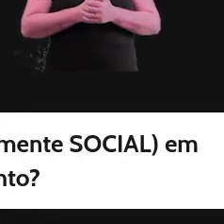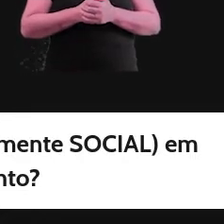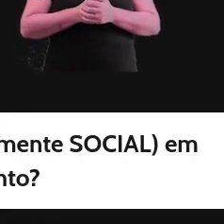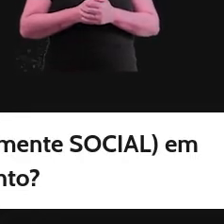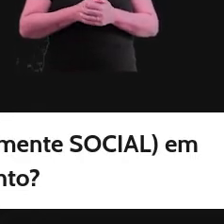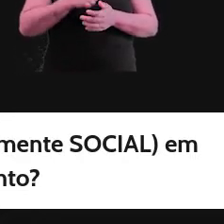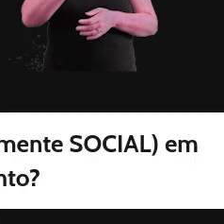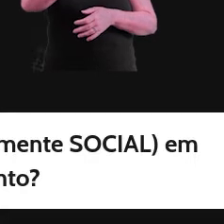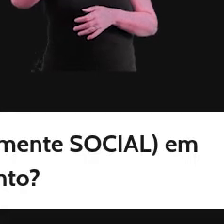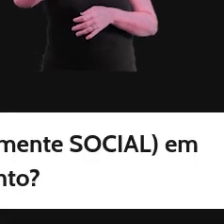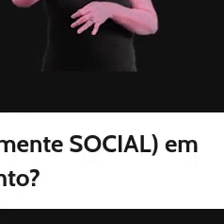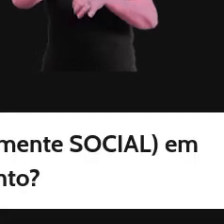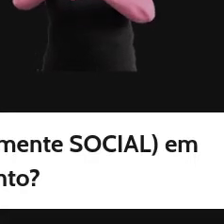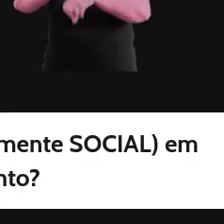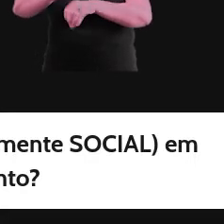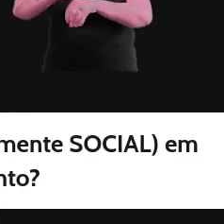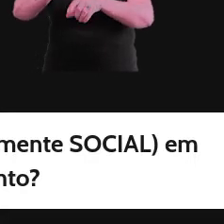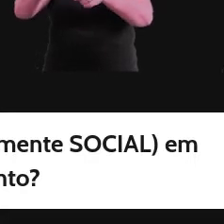setor de educação,